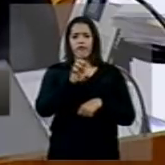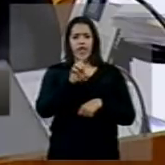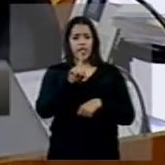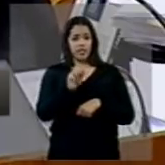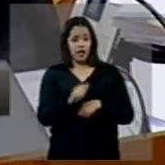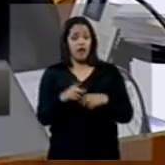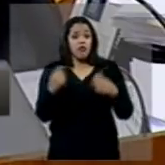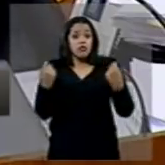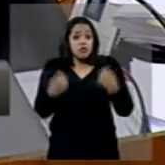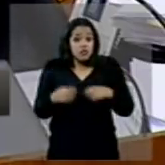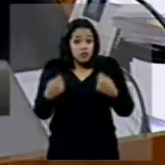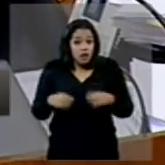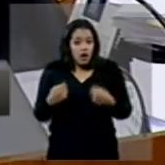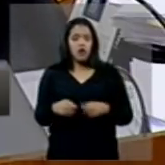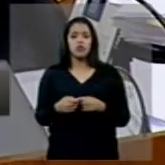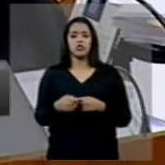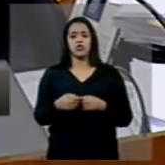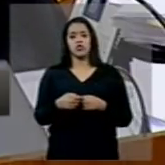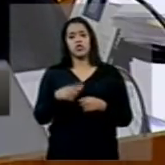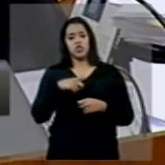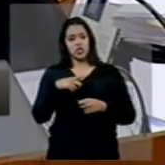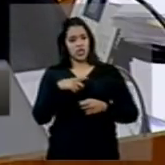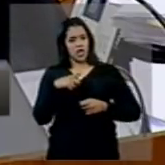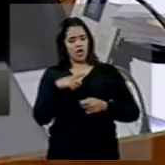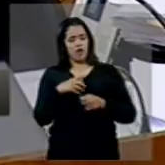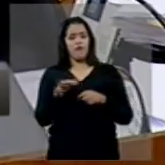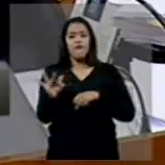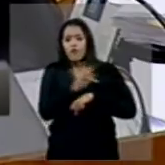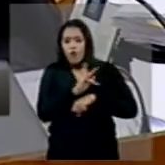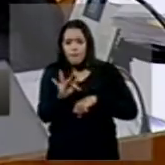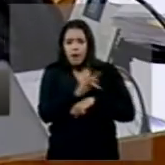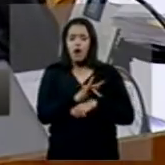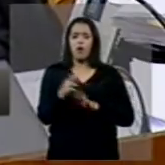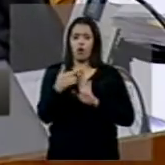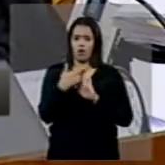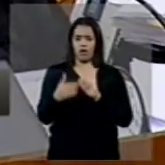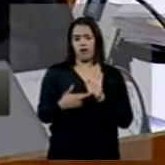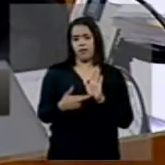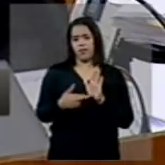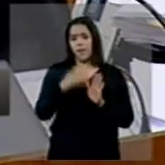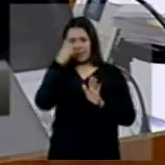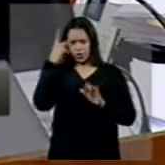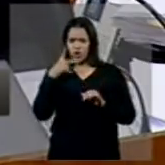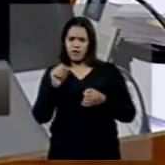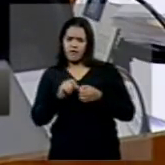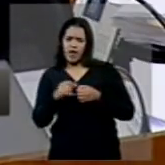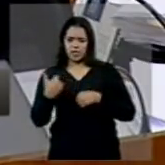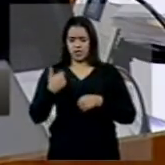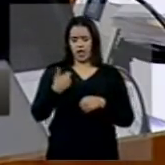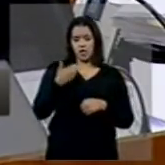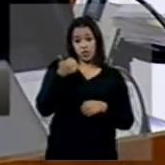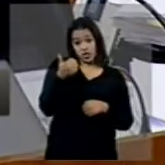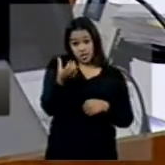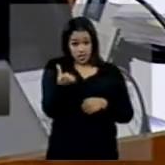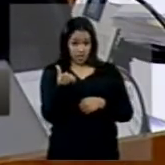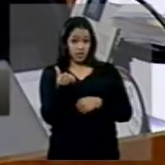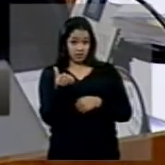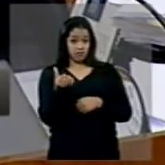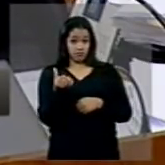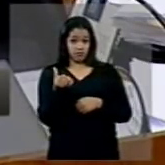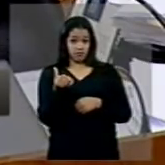a necessidade de requisitos formais. Aquele que faz 16 anos, o brasileiro que faz 16